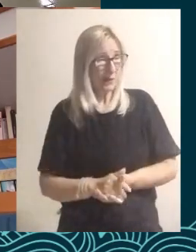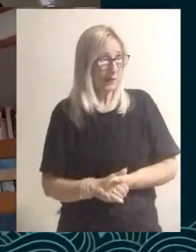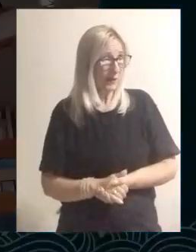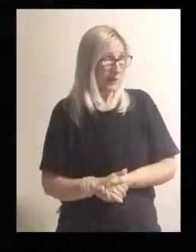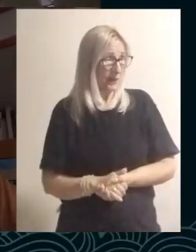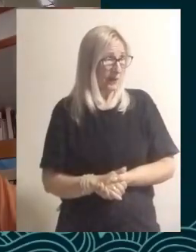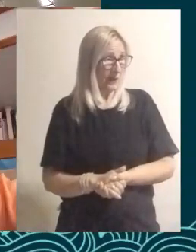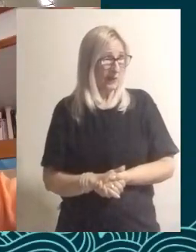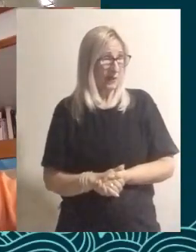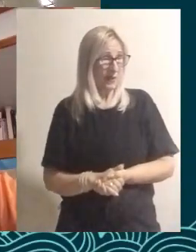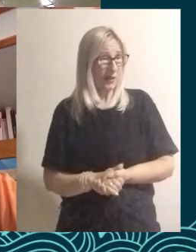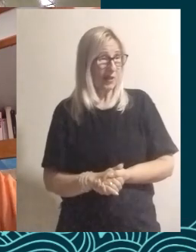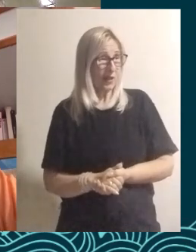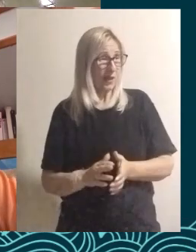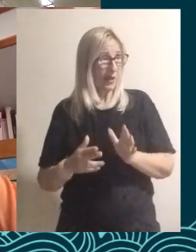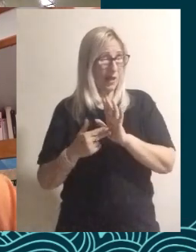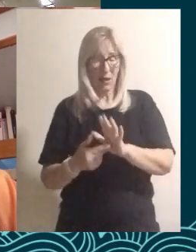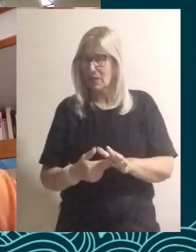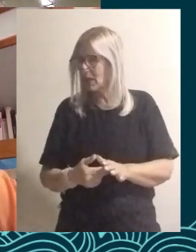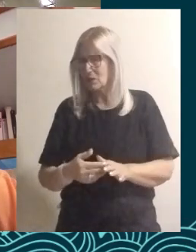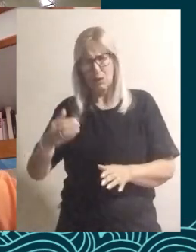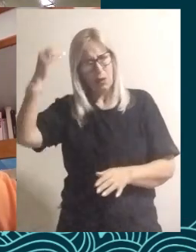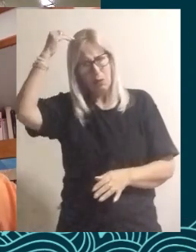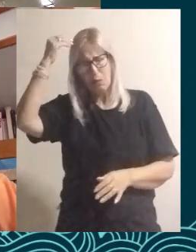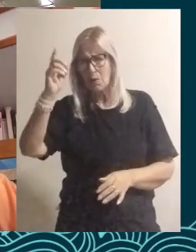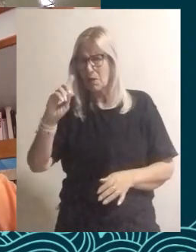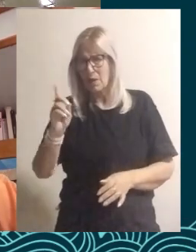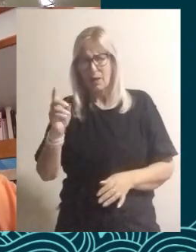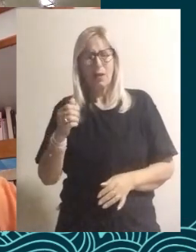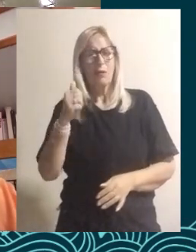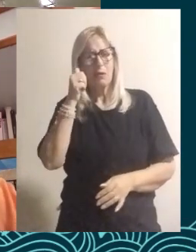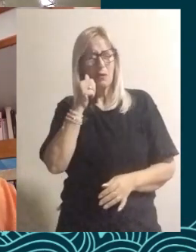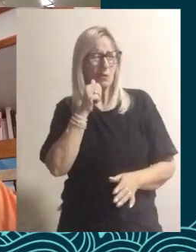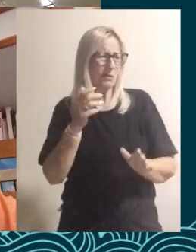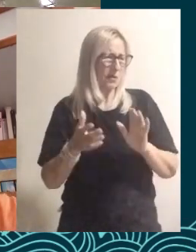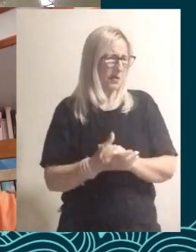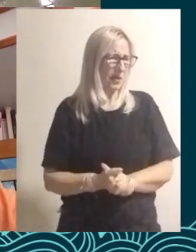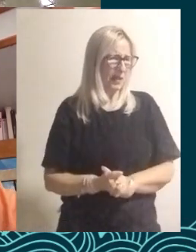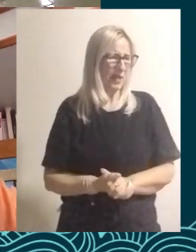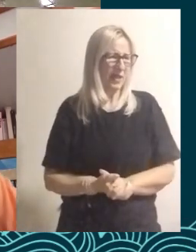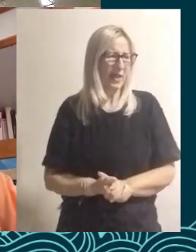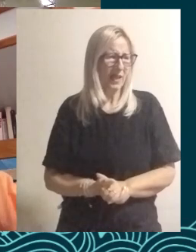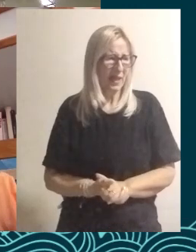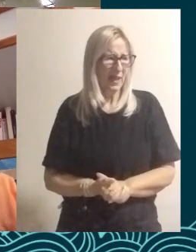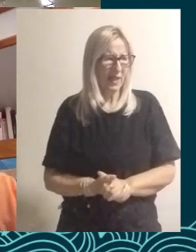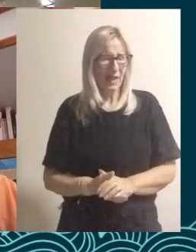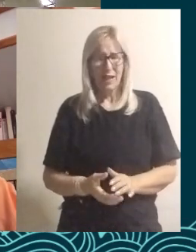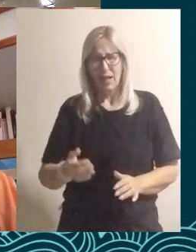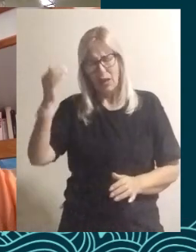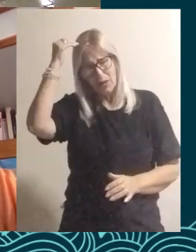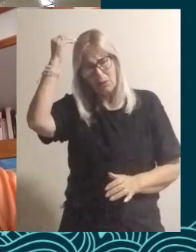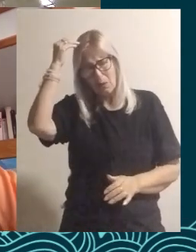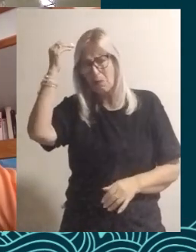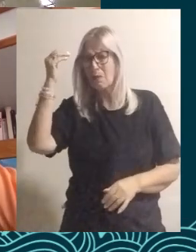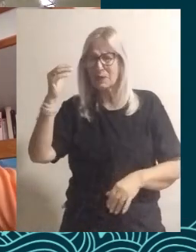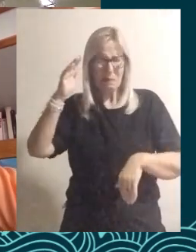Né? E aí, claro, É isso. elas podem reclamar sim, nem tudo é culpa delas. Eu acho que a única culpa que